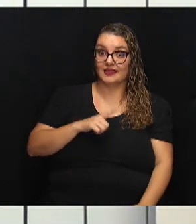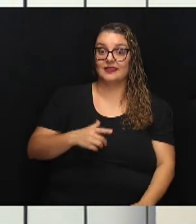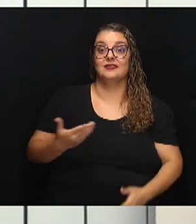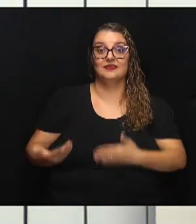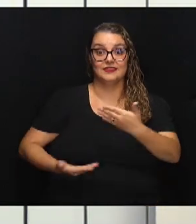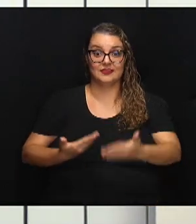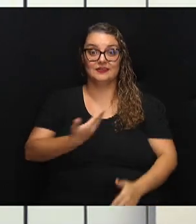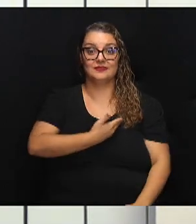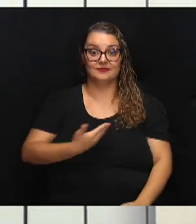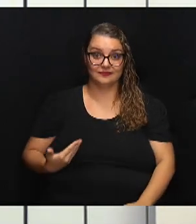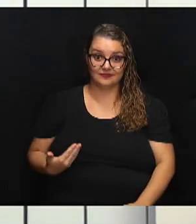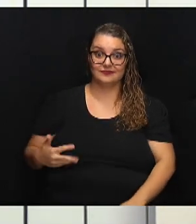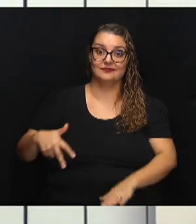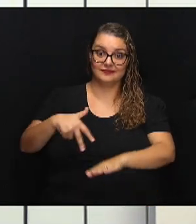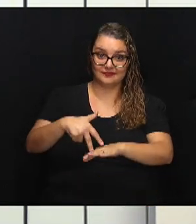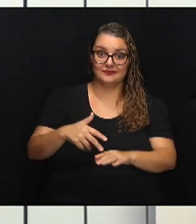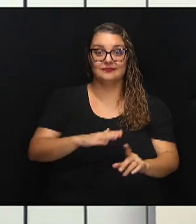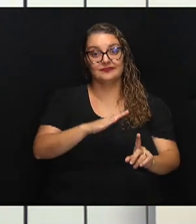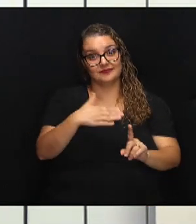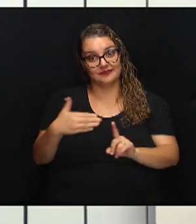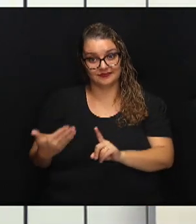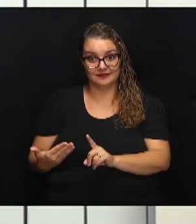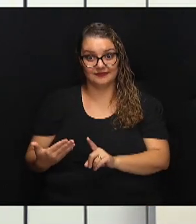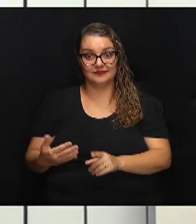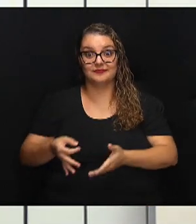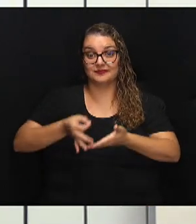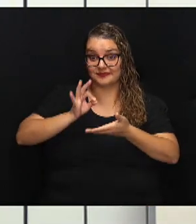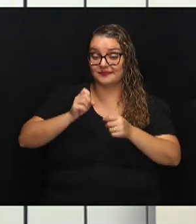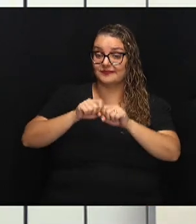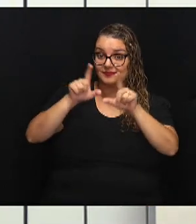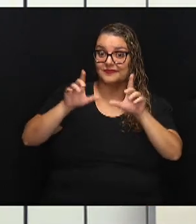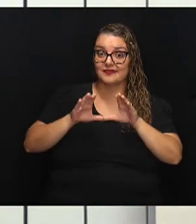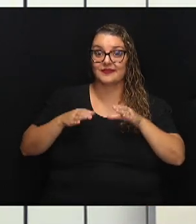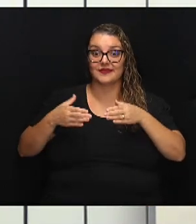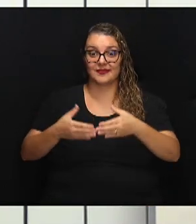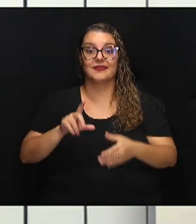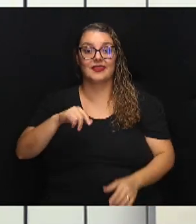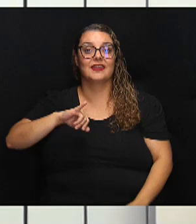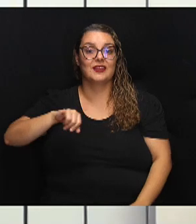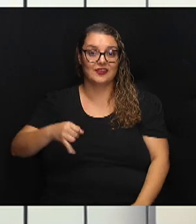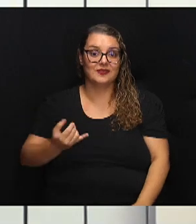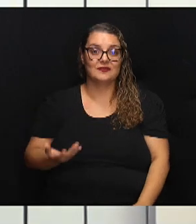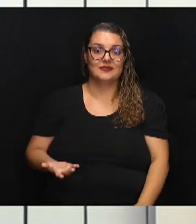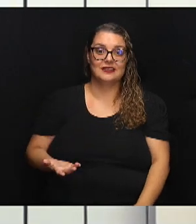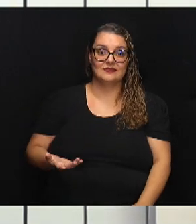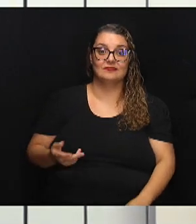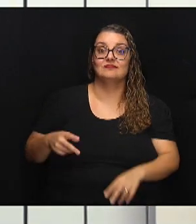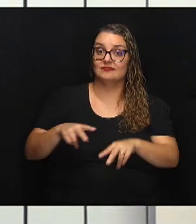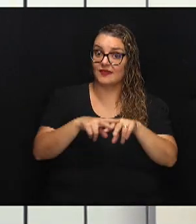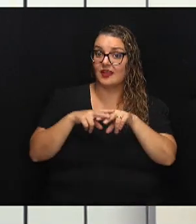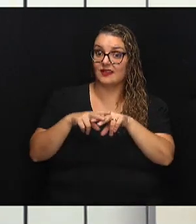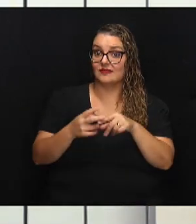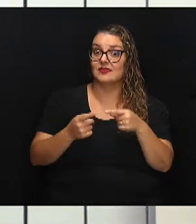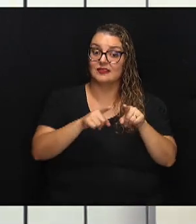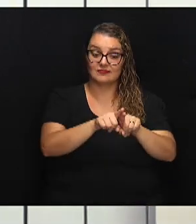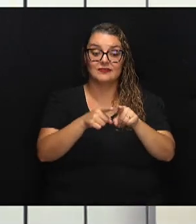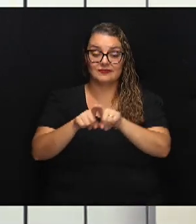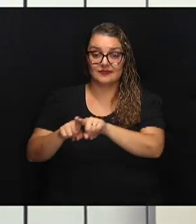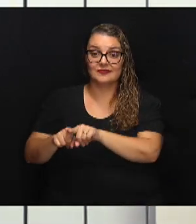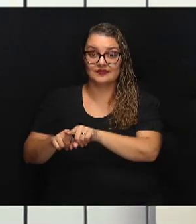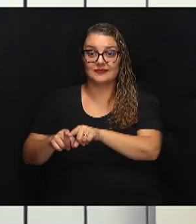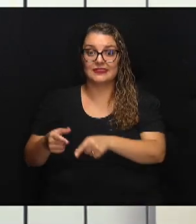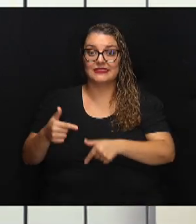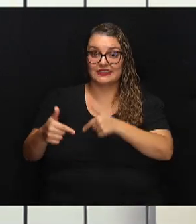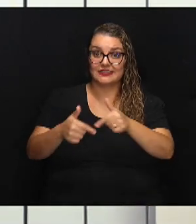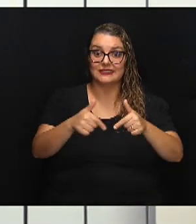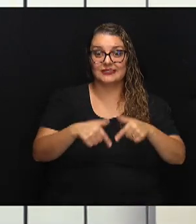que prestigiaram os colegas. O Café da Manhã Comunitário é a oportunidade de rever os parceiros de trabalho e até